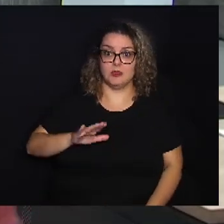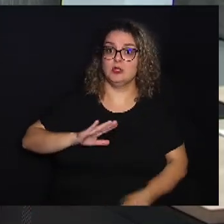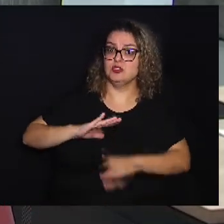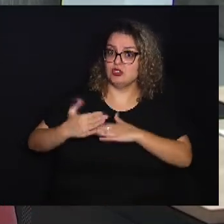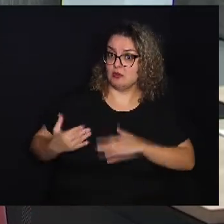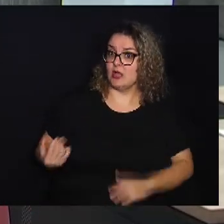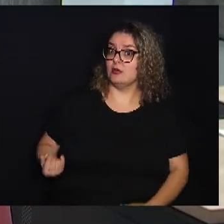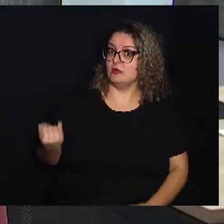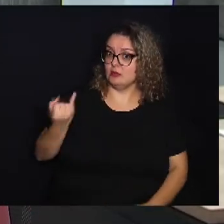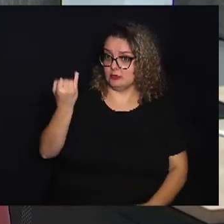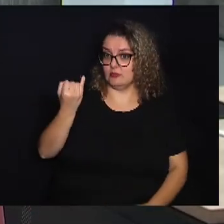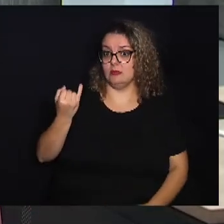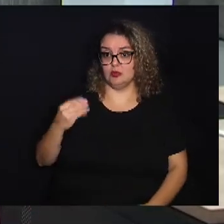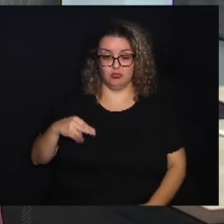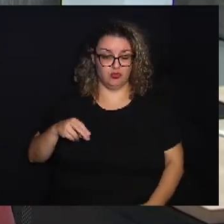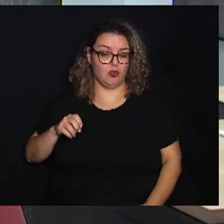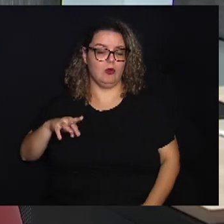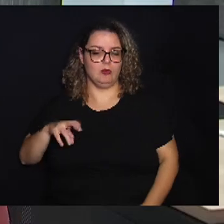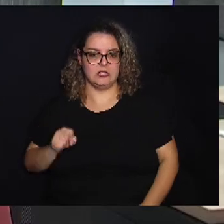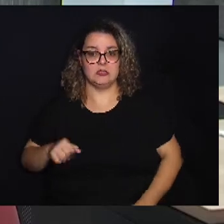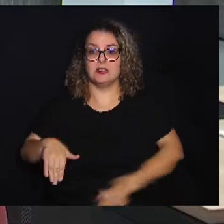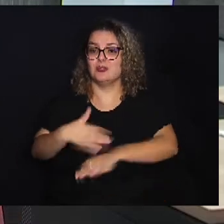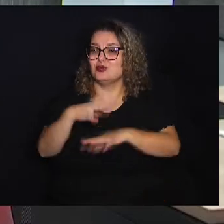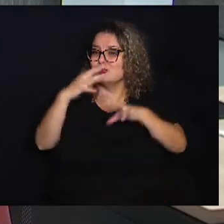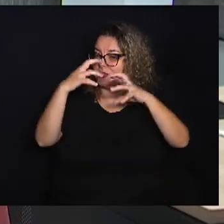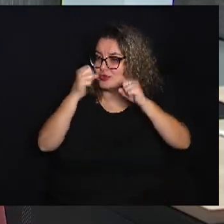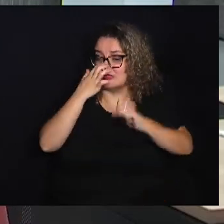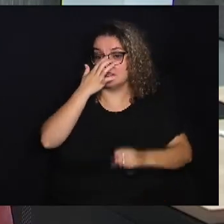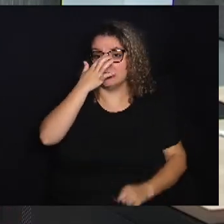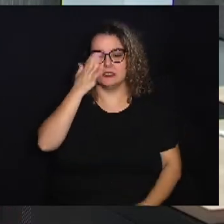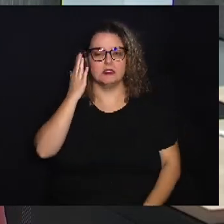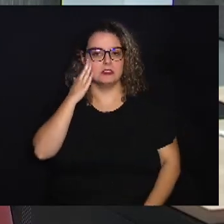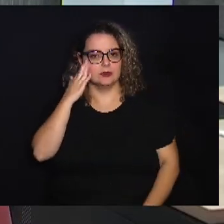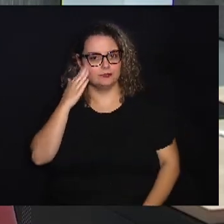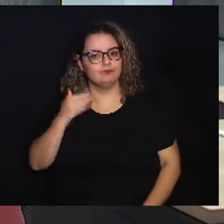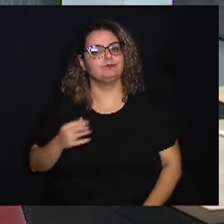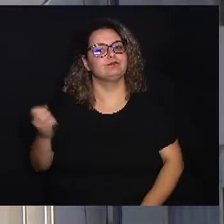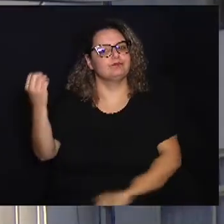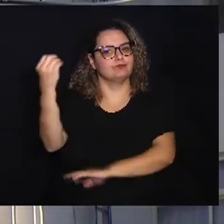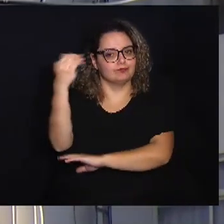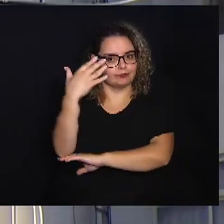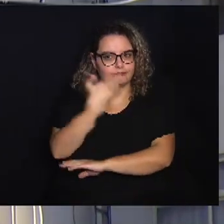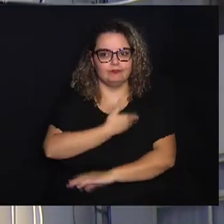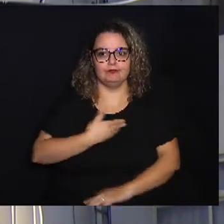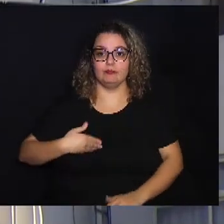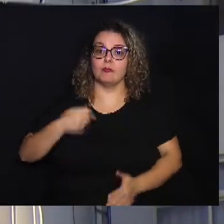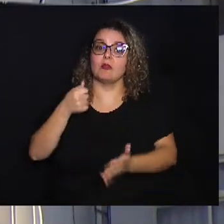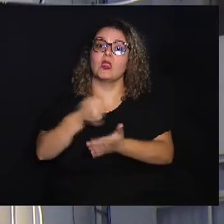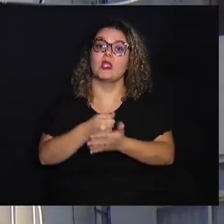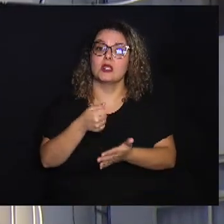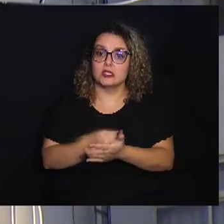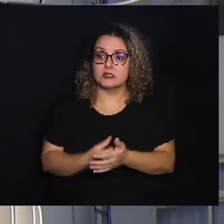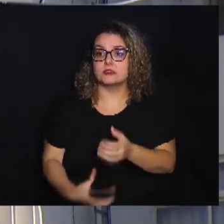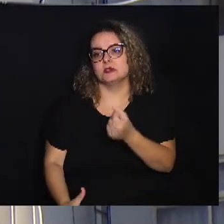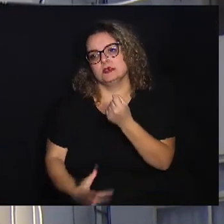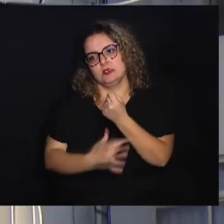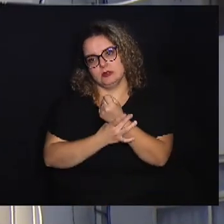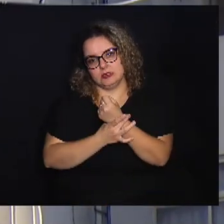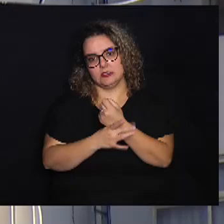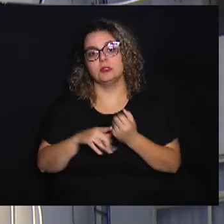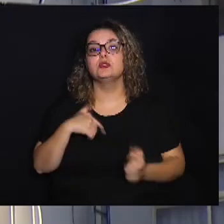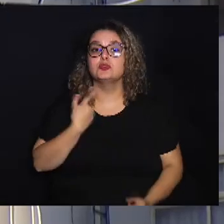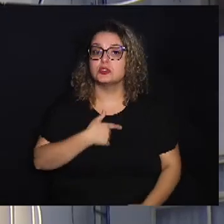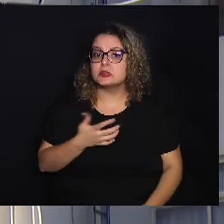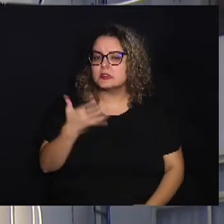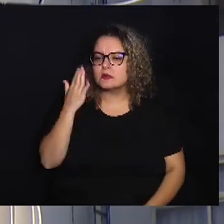as ruas são muito escuras, né? Isso, e a gente sabe que a iluminação pública é algo que garante a segurança. A gente quer